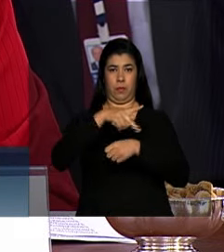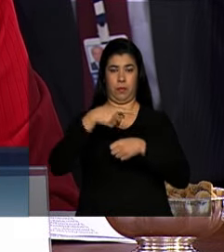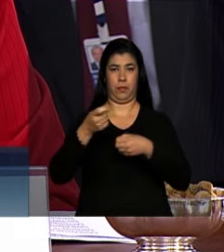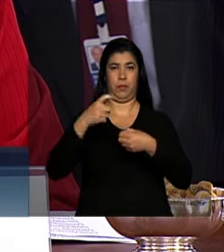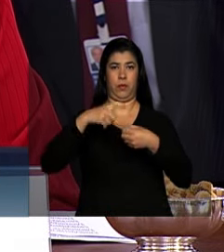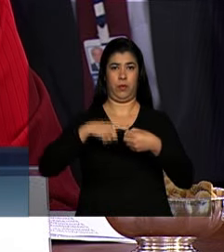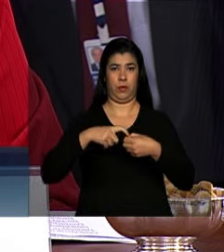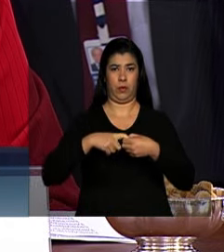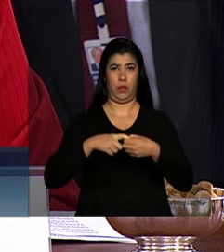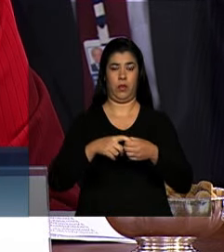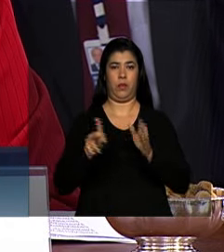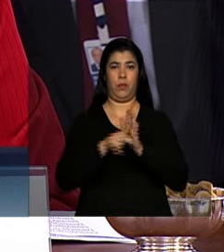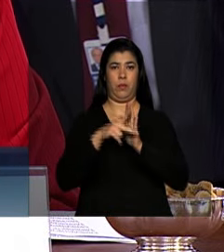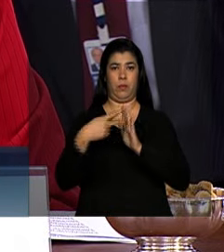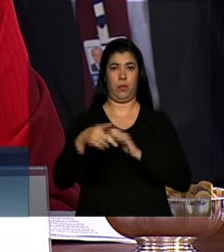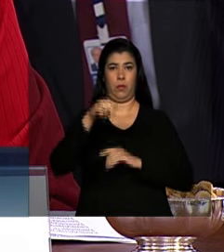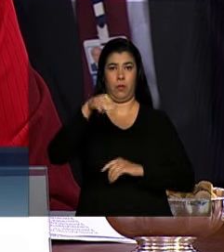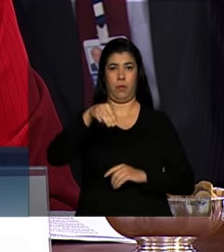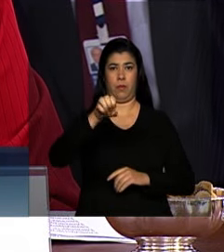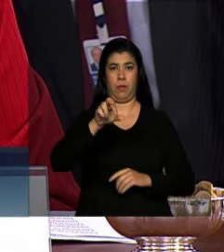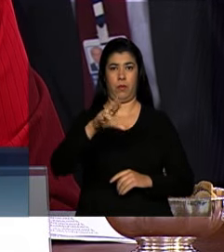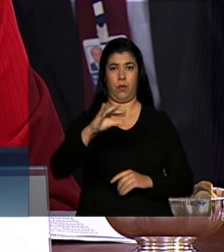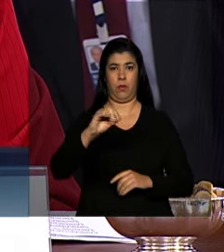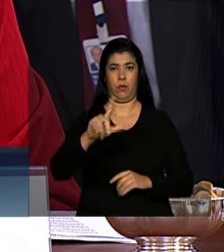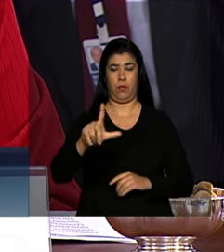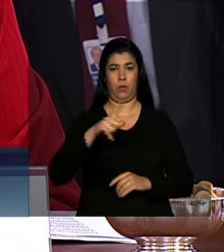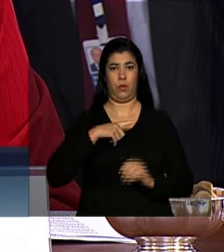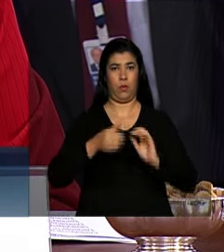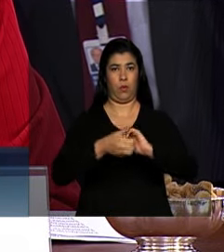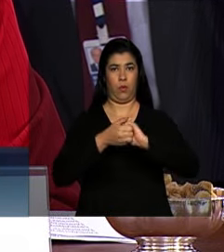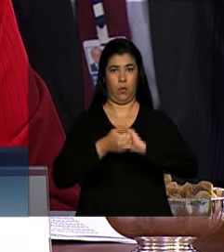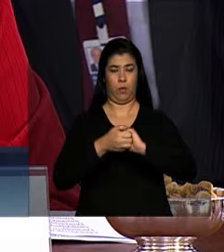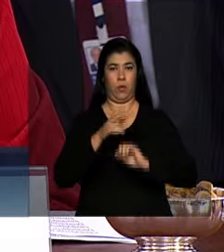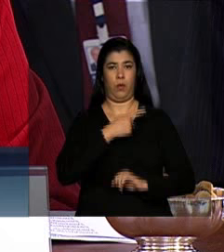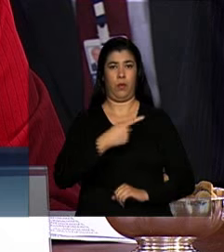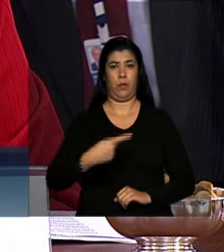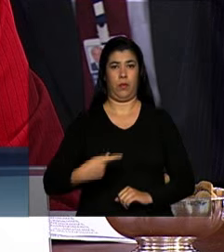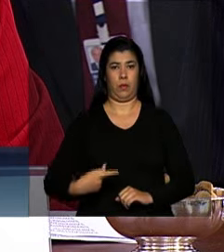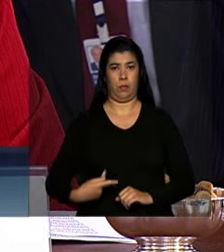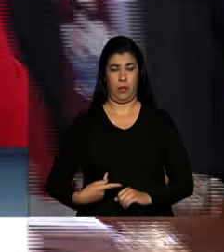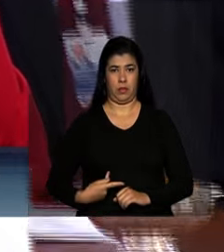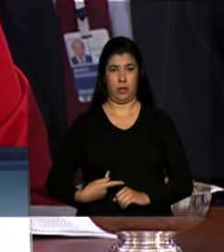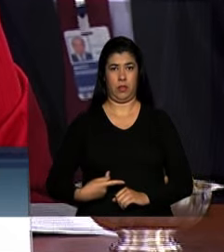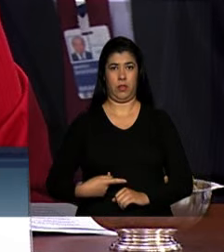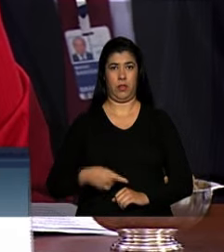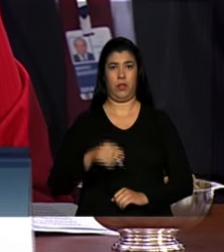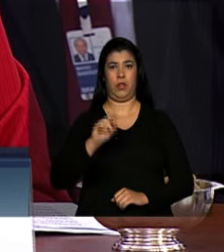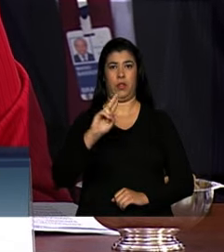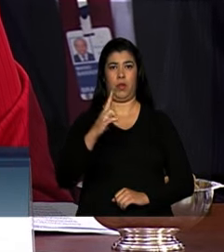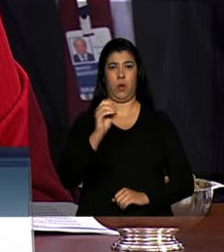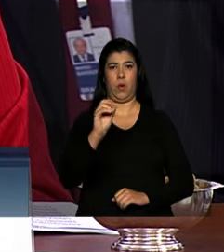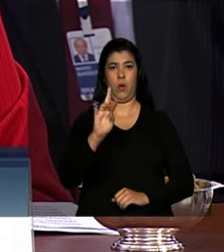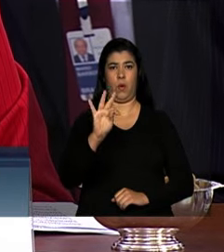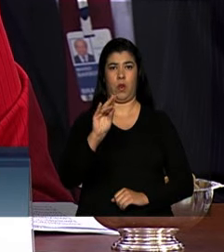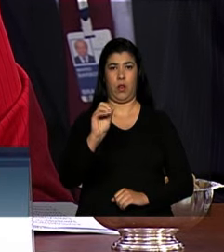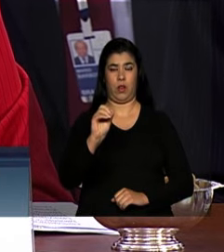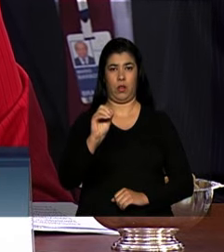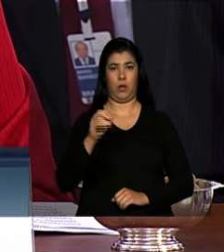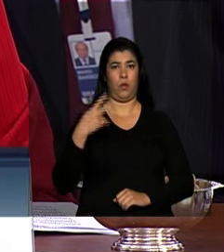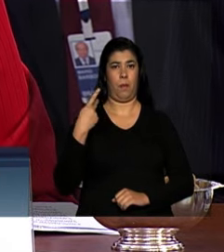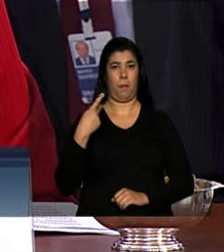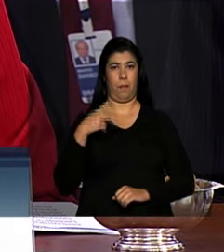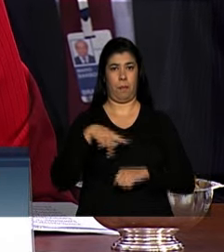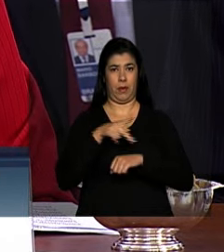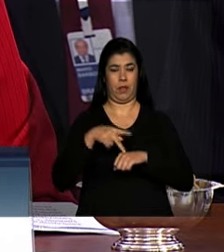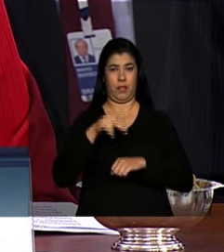Cumprimento o excelentíssimo senhor Horácio Cartes, presidente da República do Paraguai, que irá